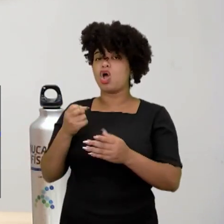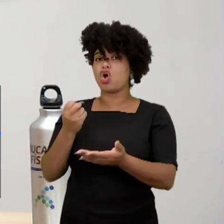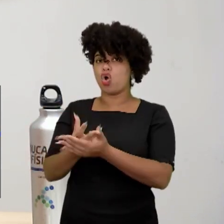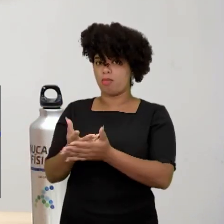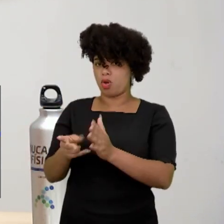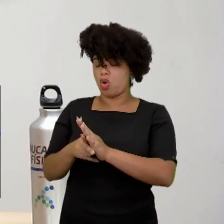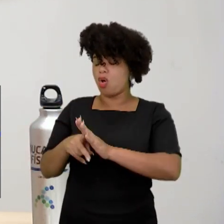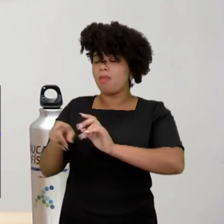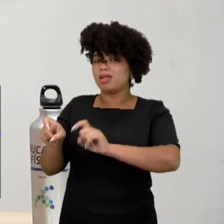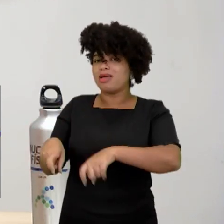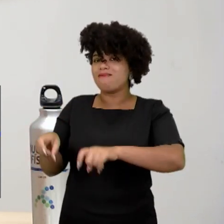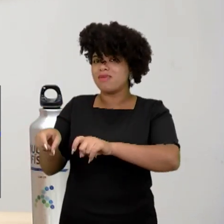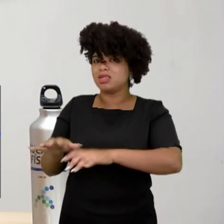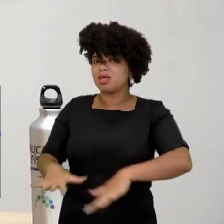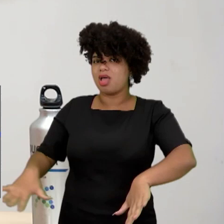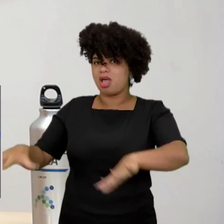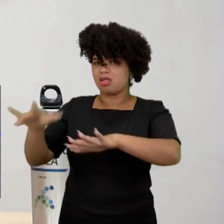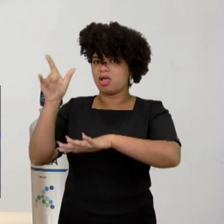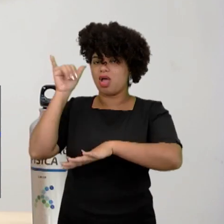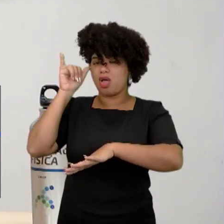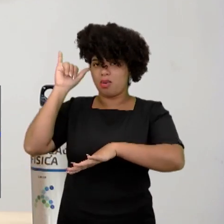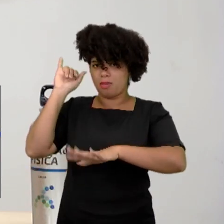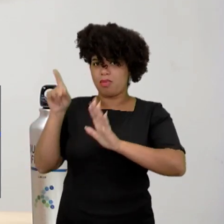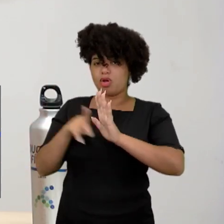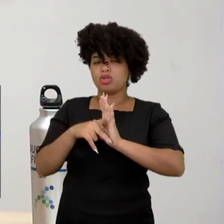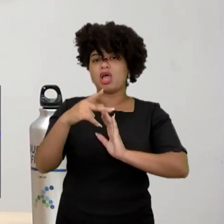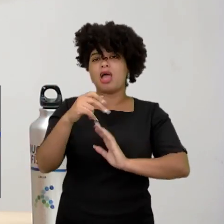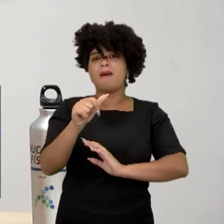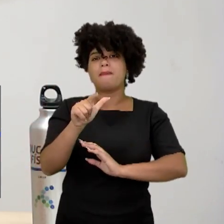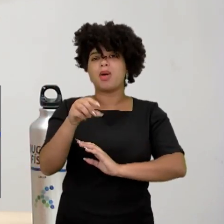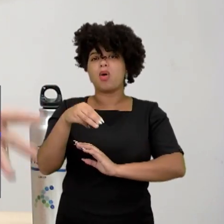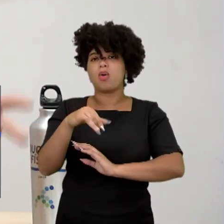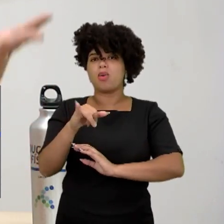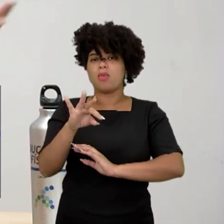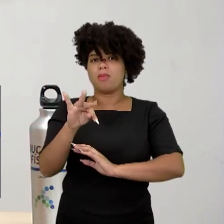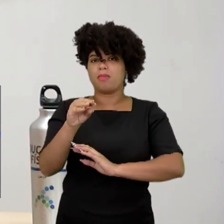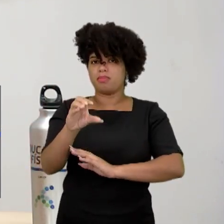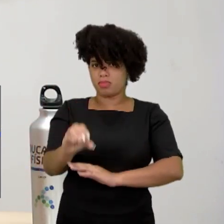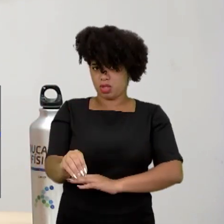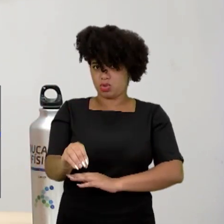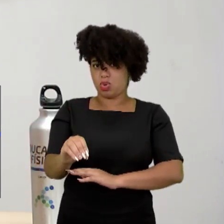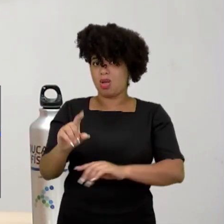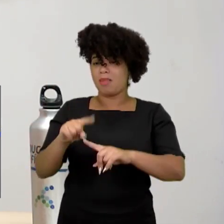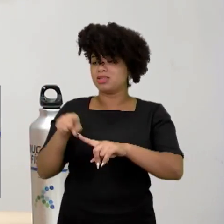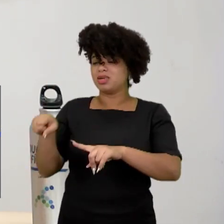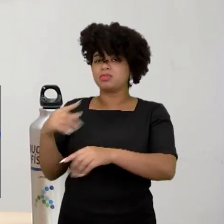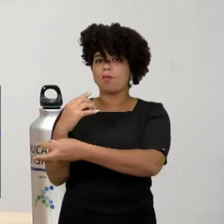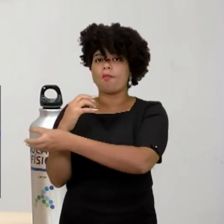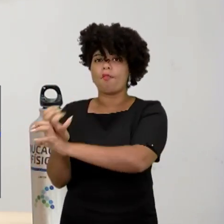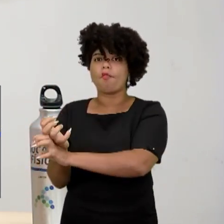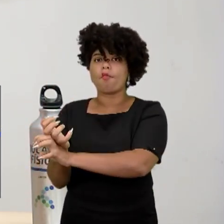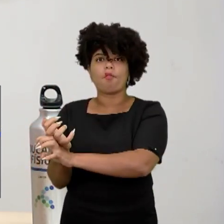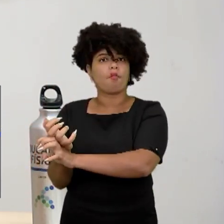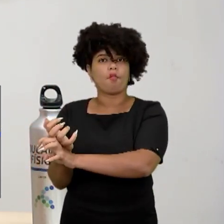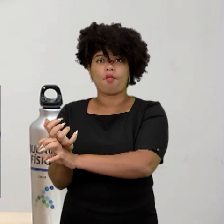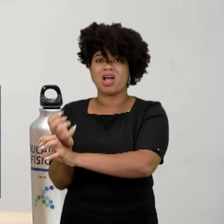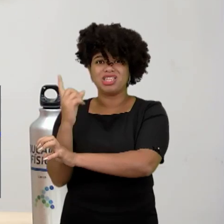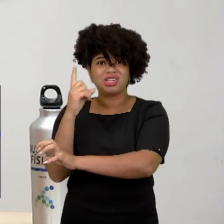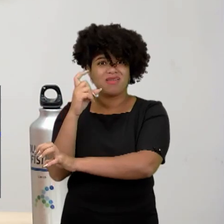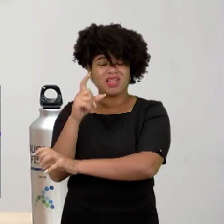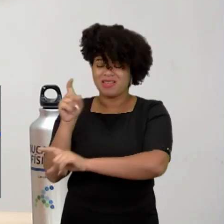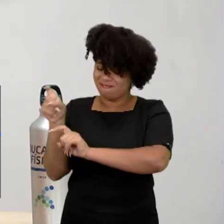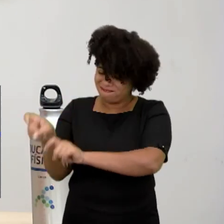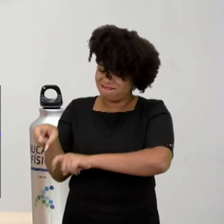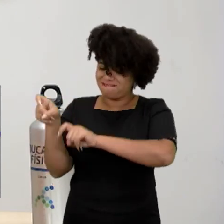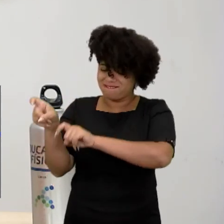e plantava e vendia. O solo está ficando infértil. Cada vez menos ela está conseguindo colher aquilo que ela está plantando, pois o solo